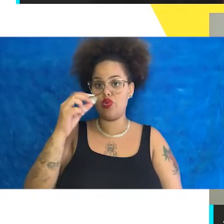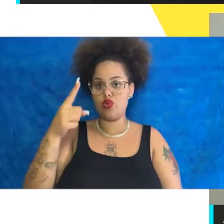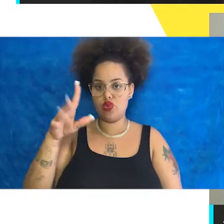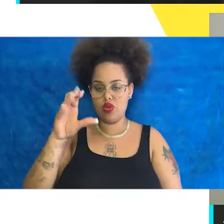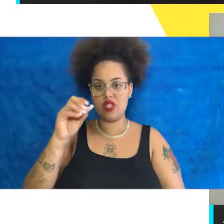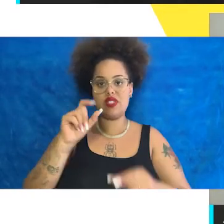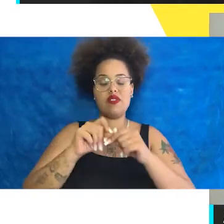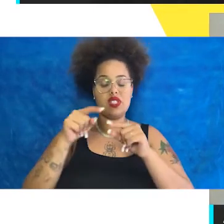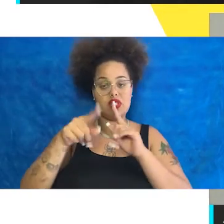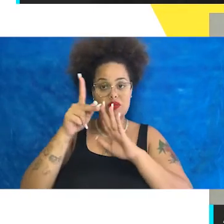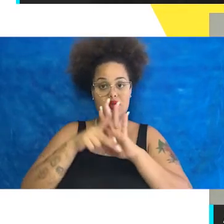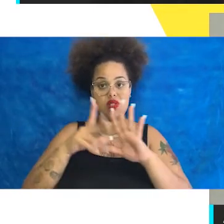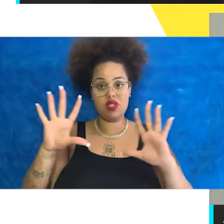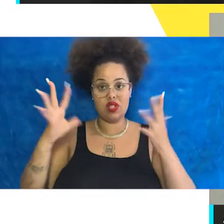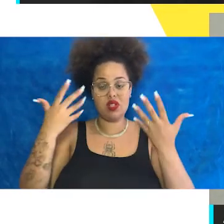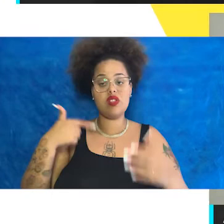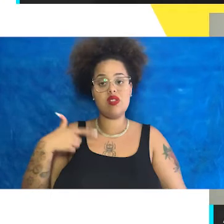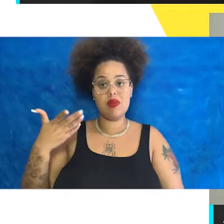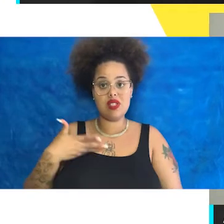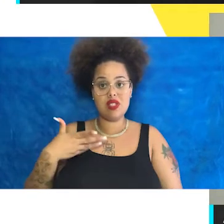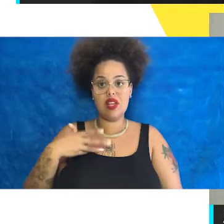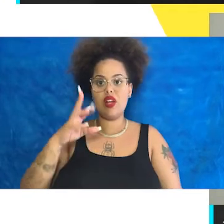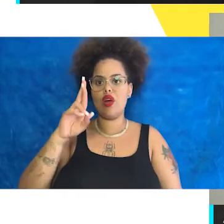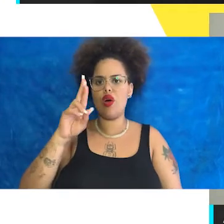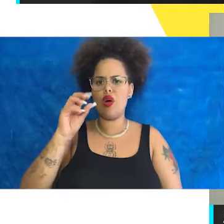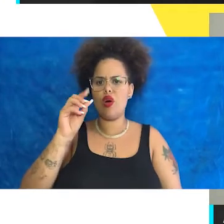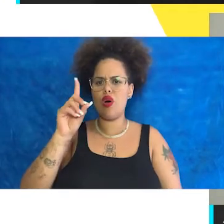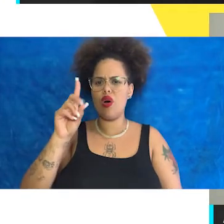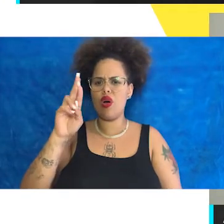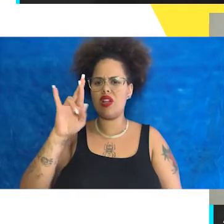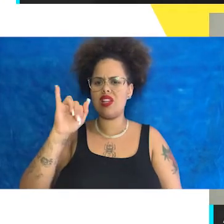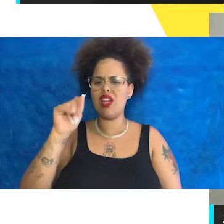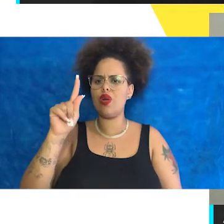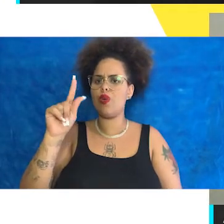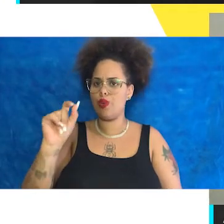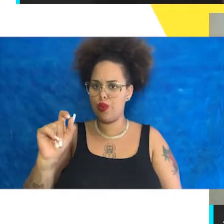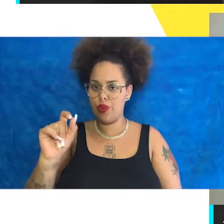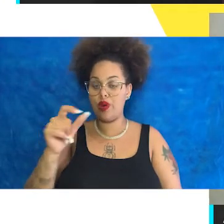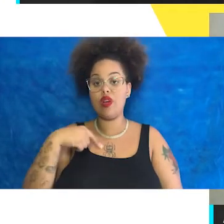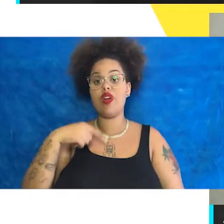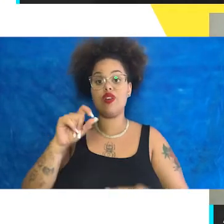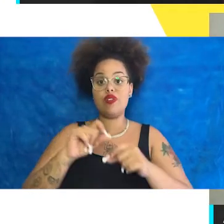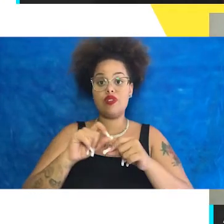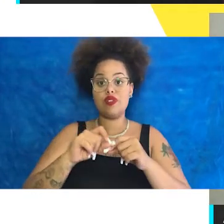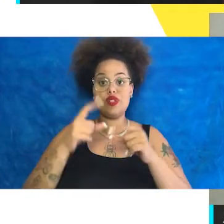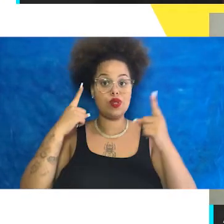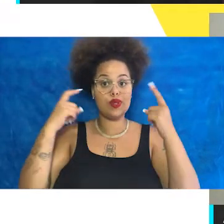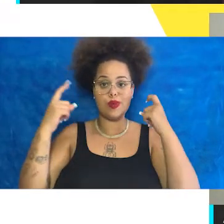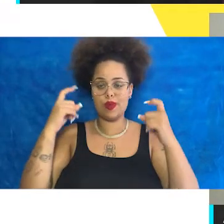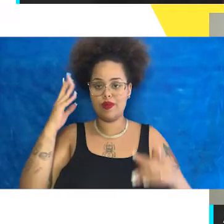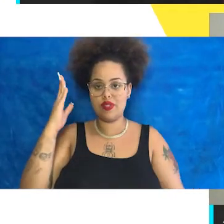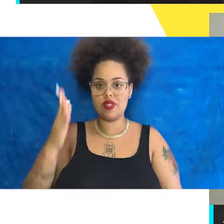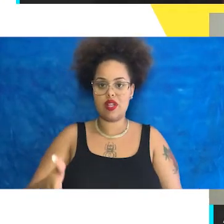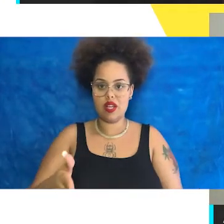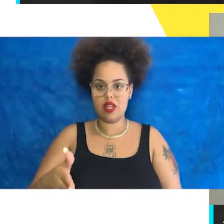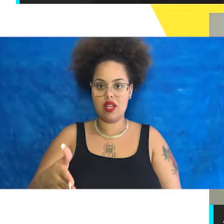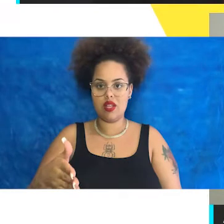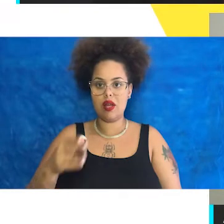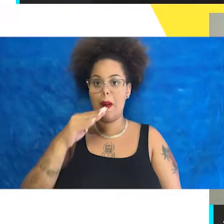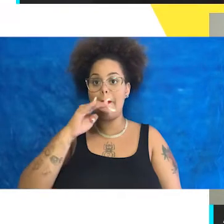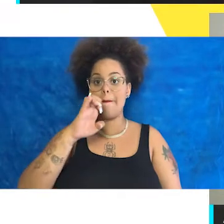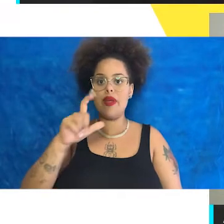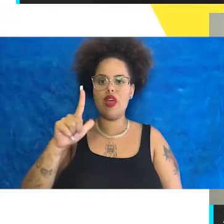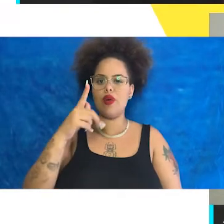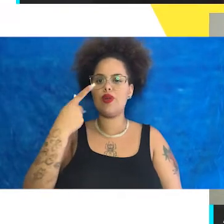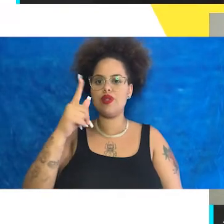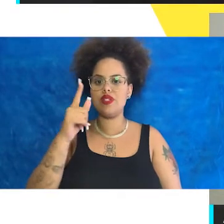desse projeto aqui, nossa parceira. Rodrigo Pérez, grande diretor. Eu fiz som direto no Mel dos Teus Lábios,